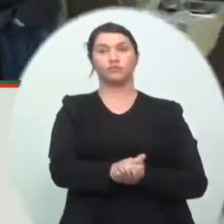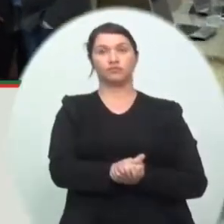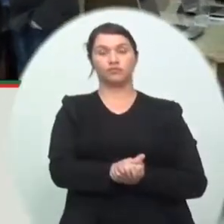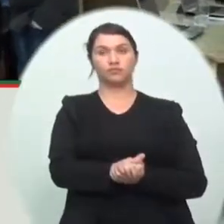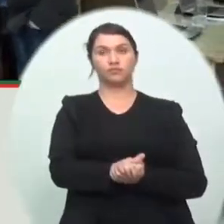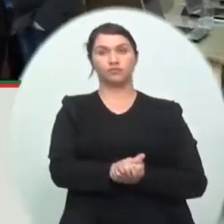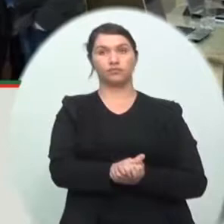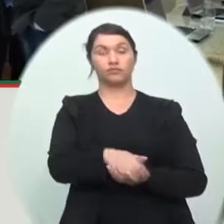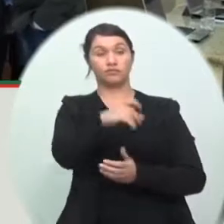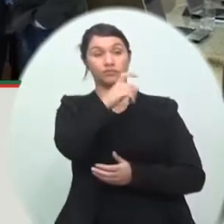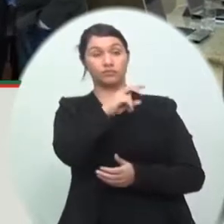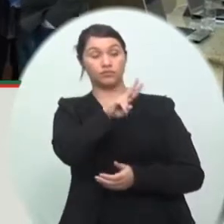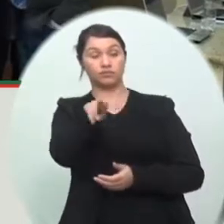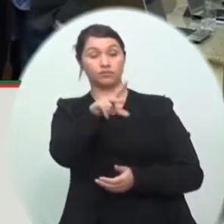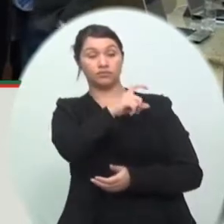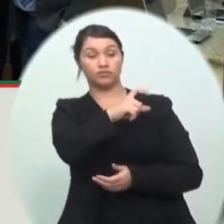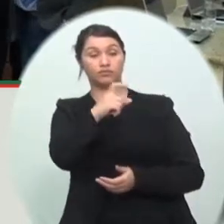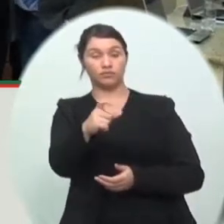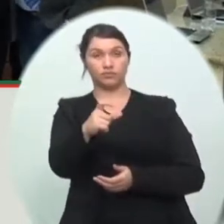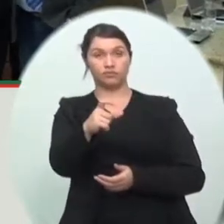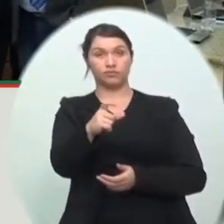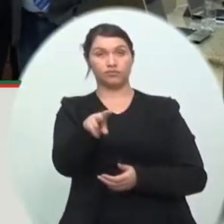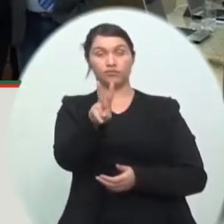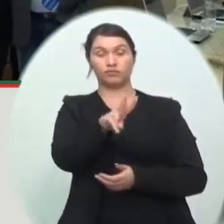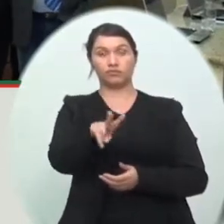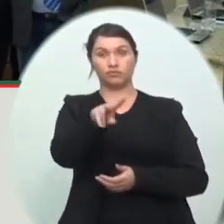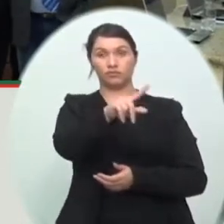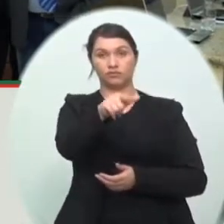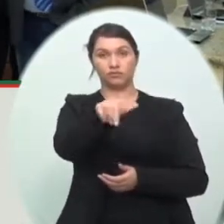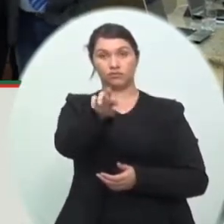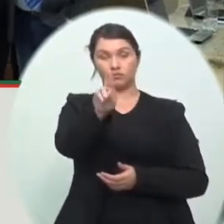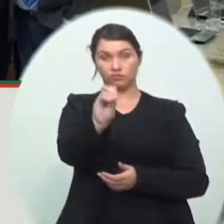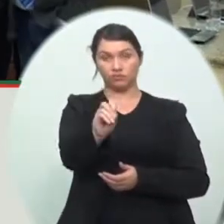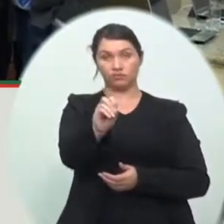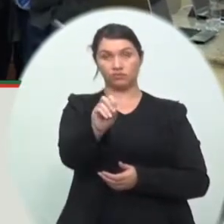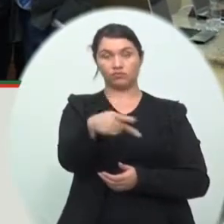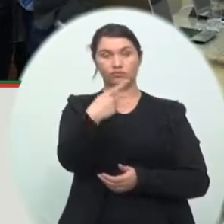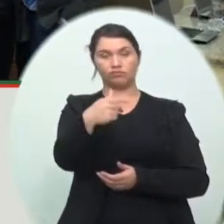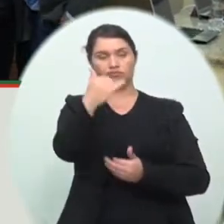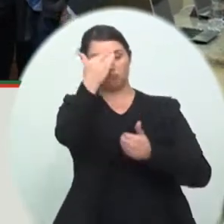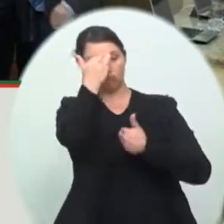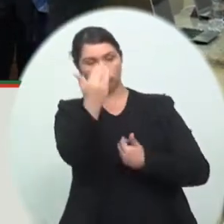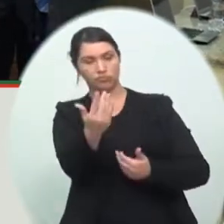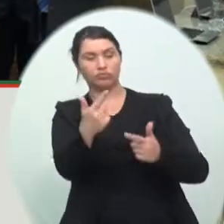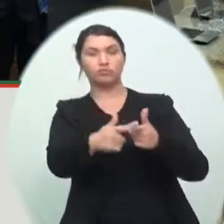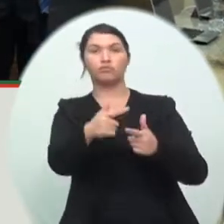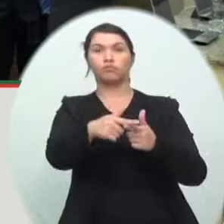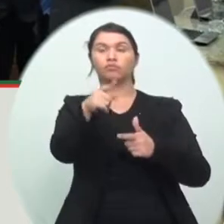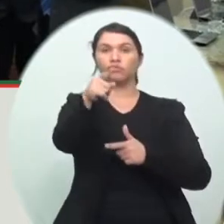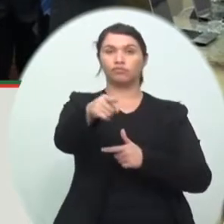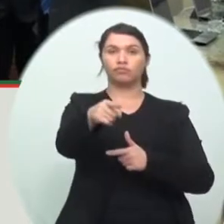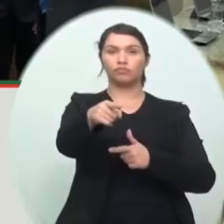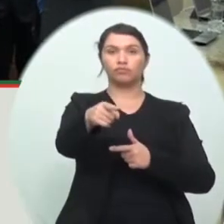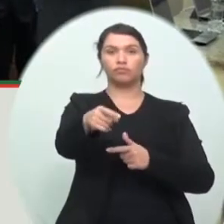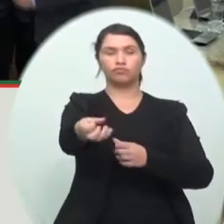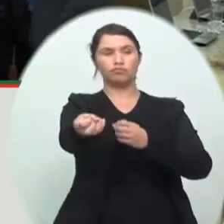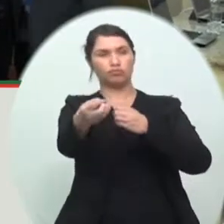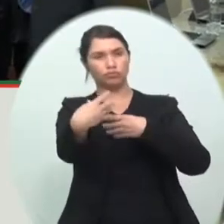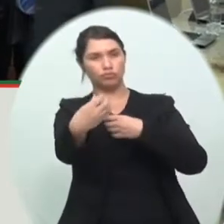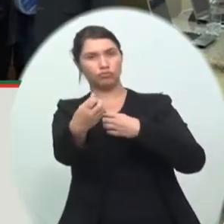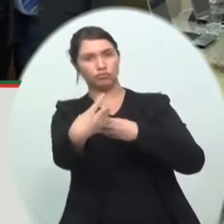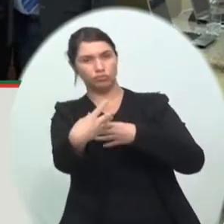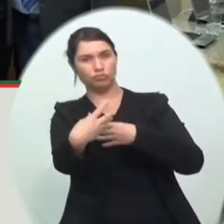vereador Zairo usou, a gratidão pelo ensinamento que o senhor trouxe ao nosso município, aquele trabalho também no